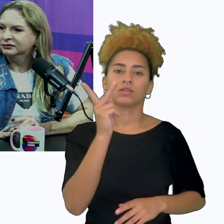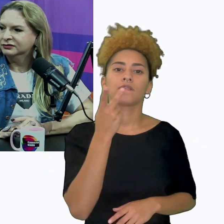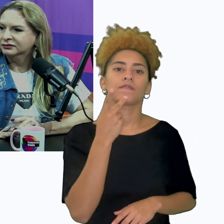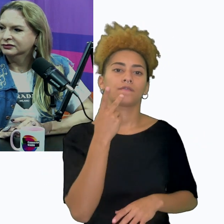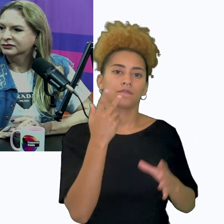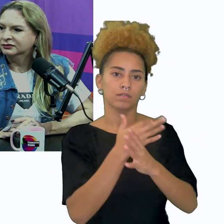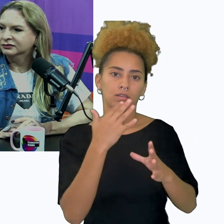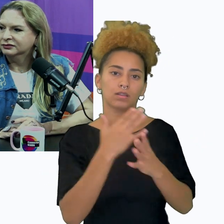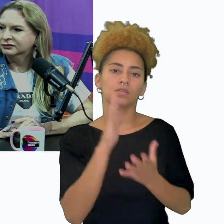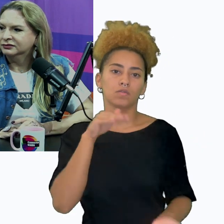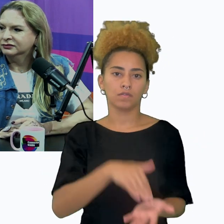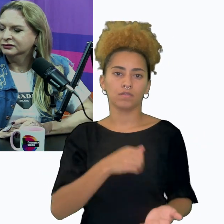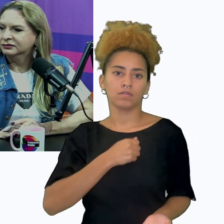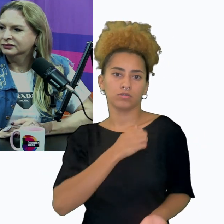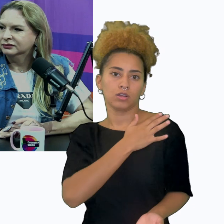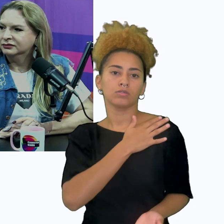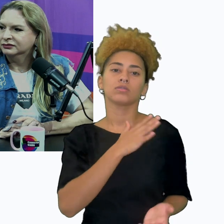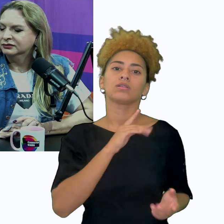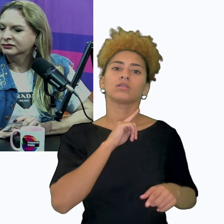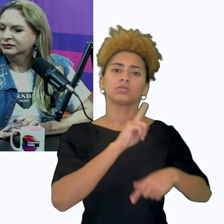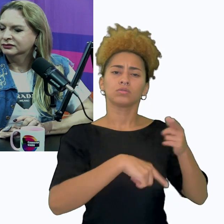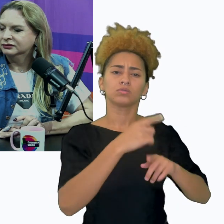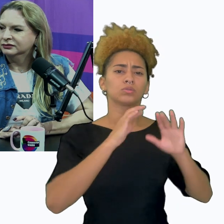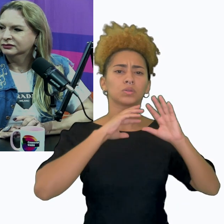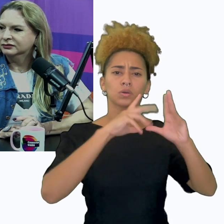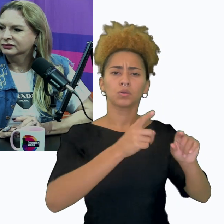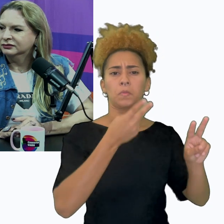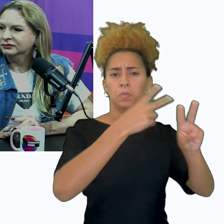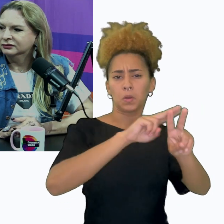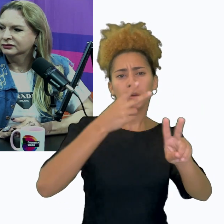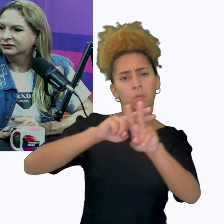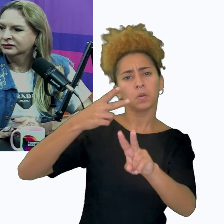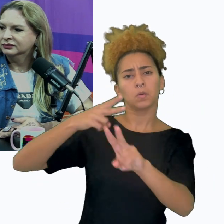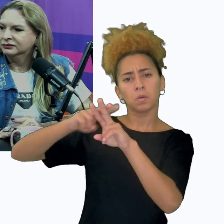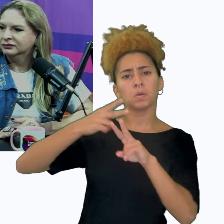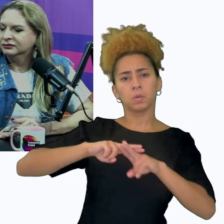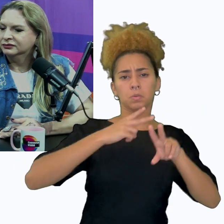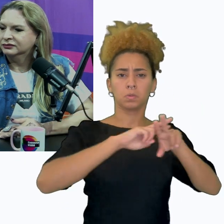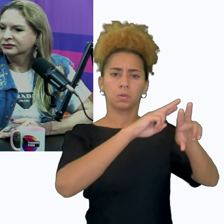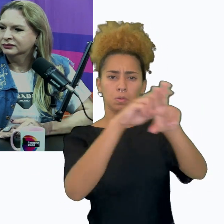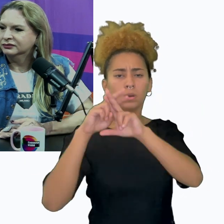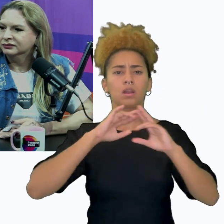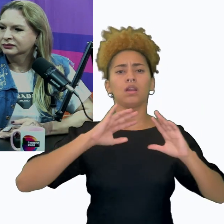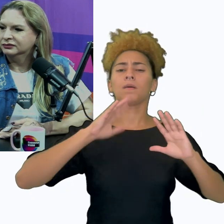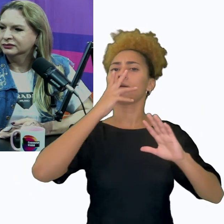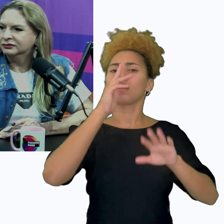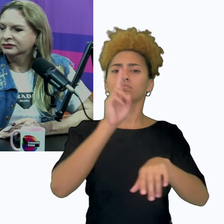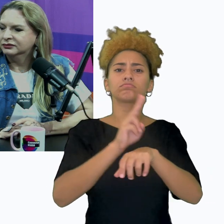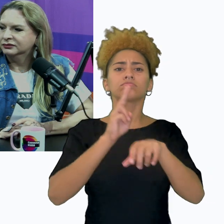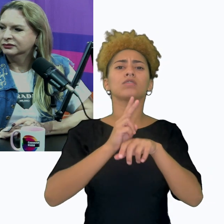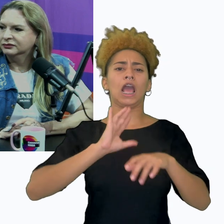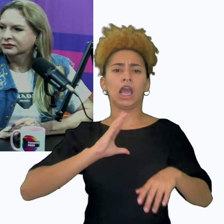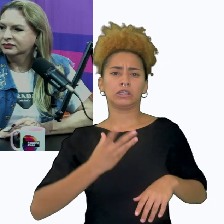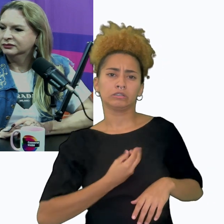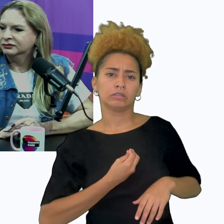história de Fortaleza com essa história do final da ditadura, que levou todo mundo, desde o Denox, todo mundo preso. Eles fizeram um pente fino, uma limpeza na cidade,